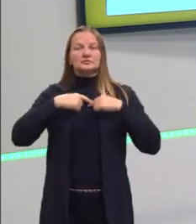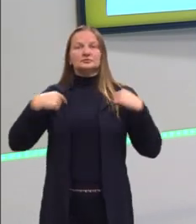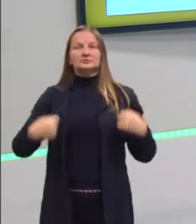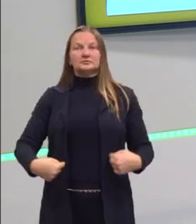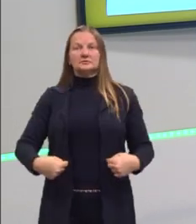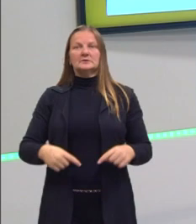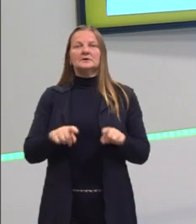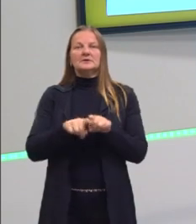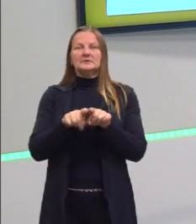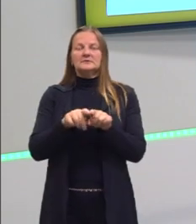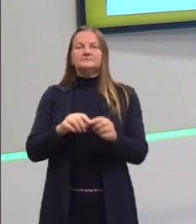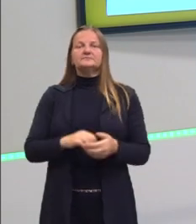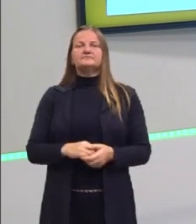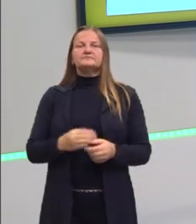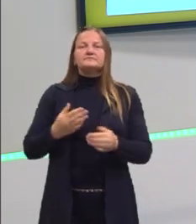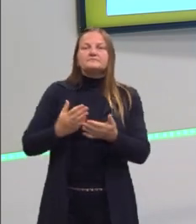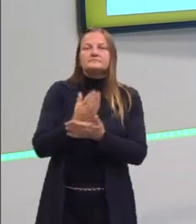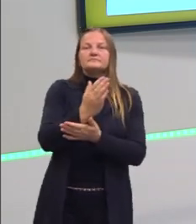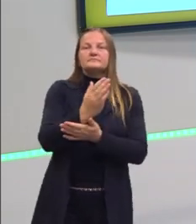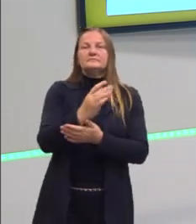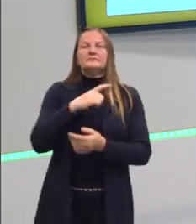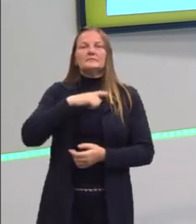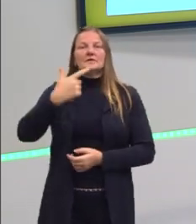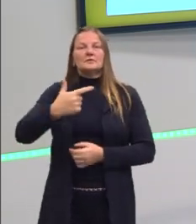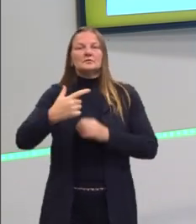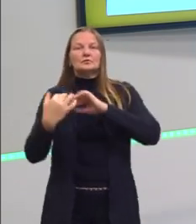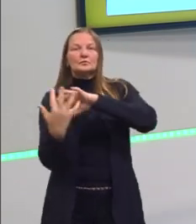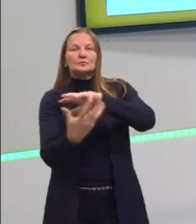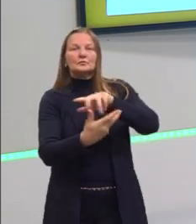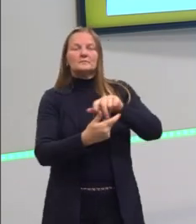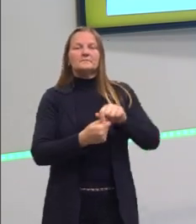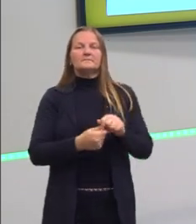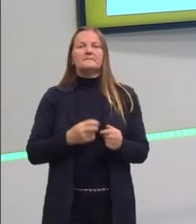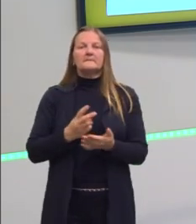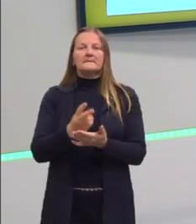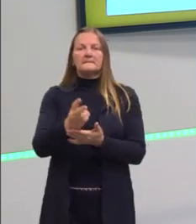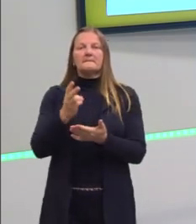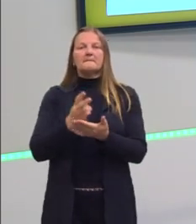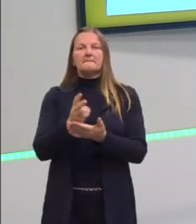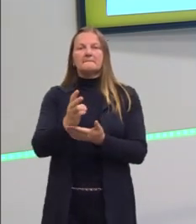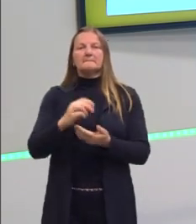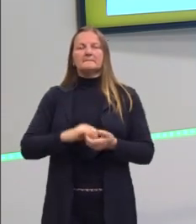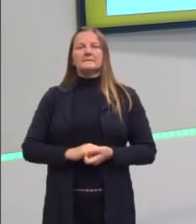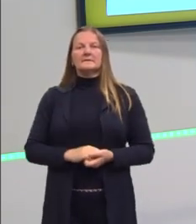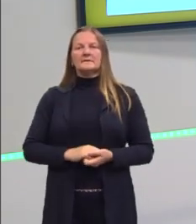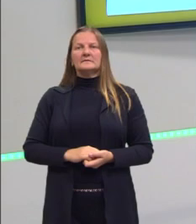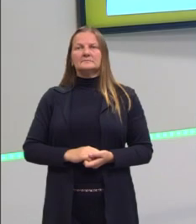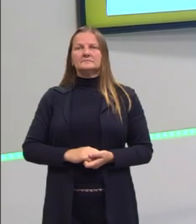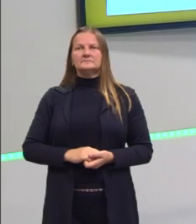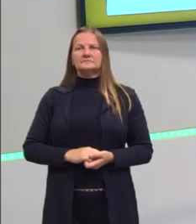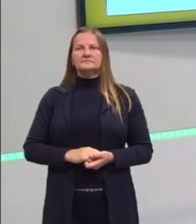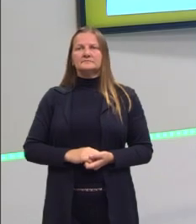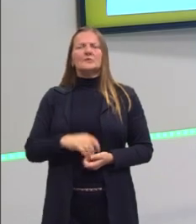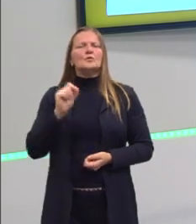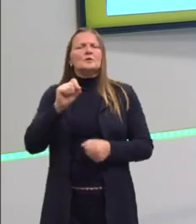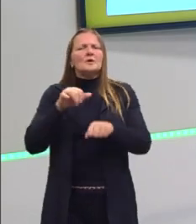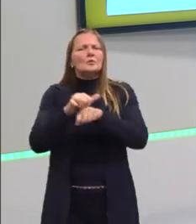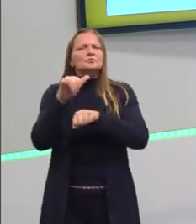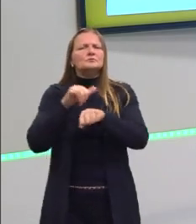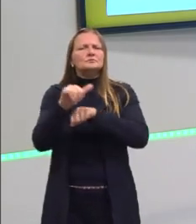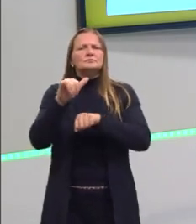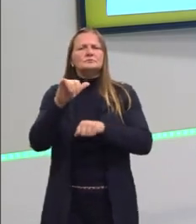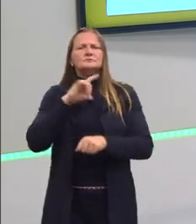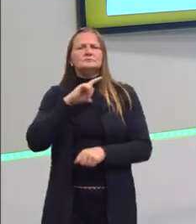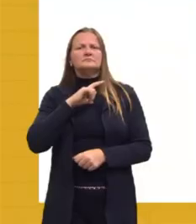certo e aí acaba entrando aí no segundo mundo tá vamos dar tocar aqui um pouquinho que que acontece